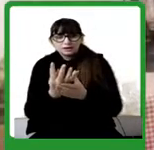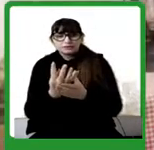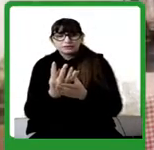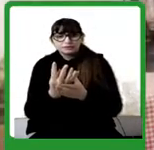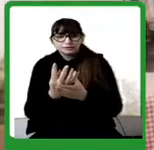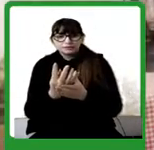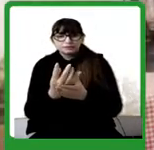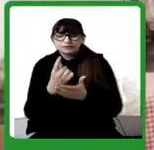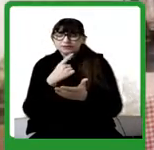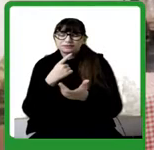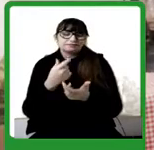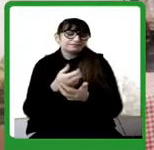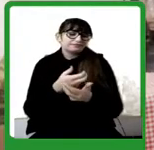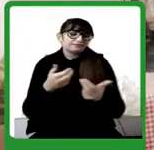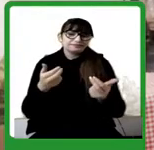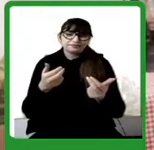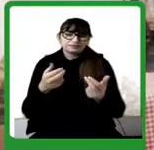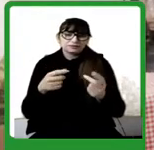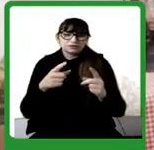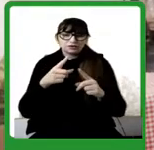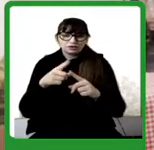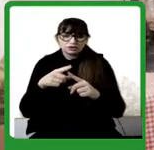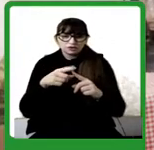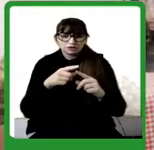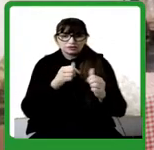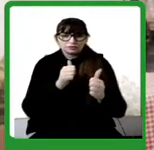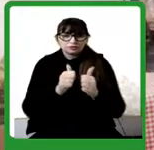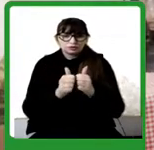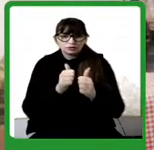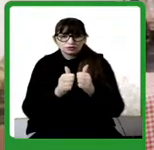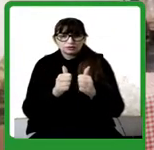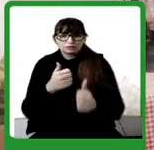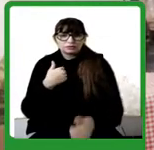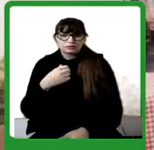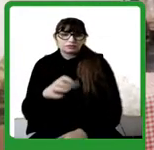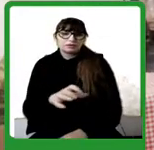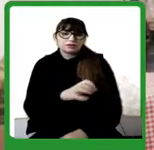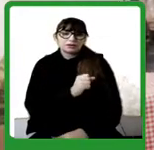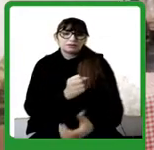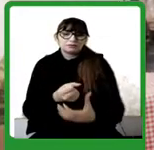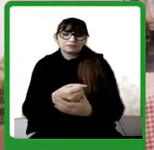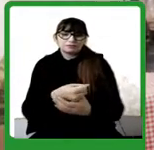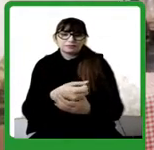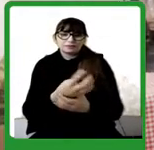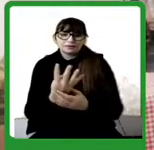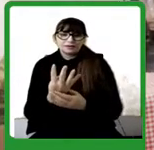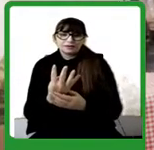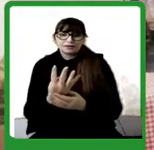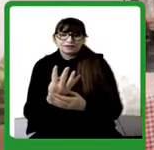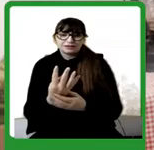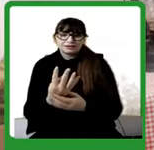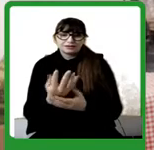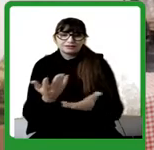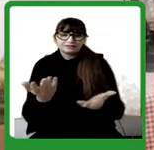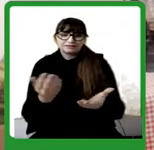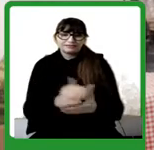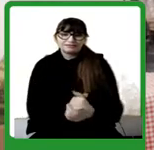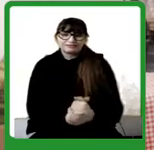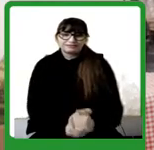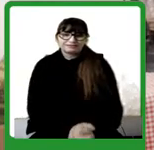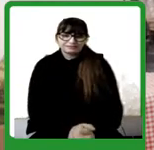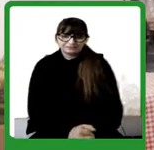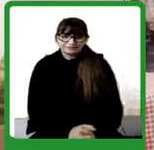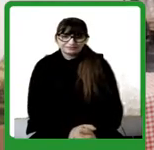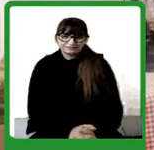3-7. Baralho? Mas tá bêbado? Com baralho? Baralho, sim,